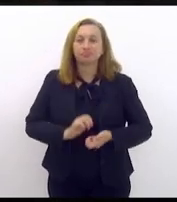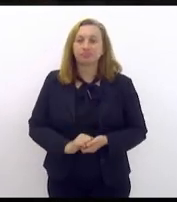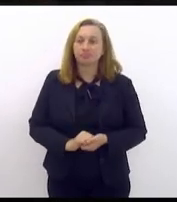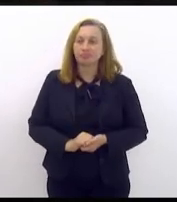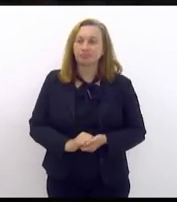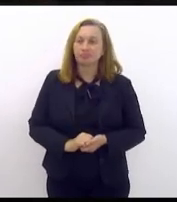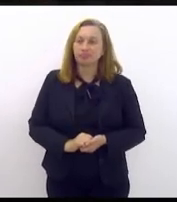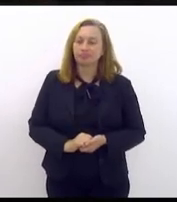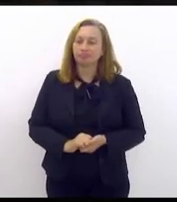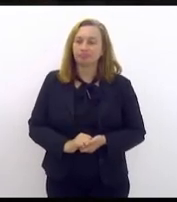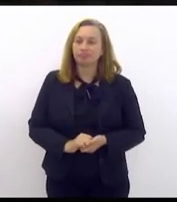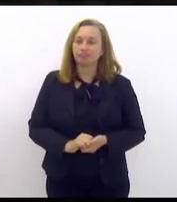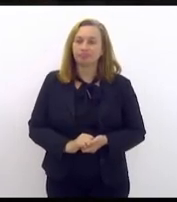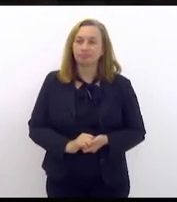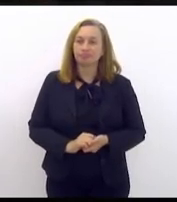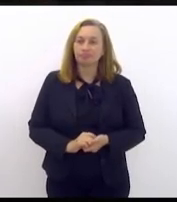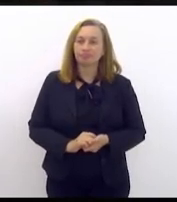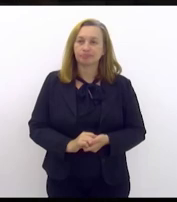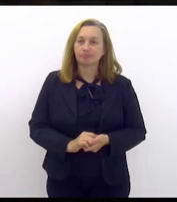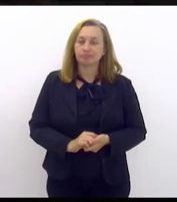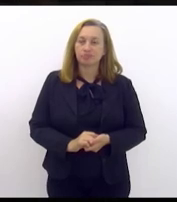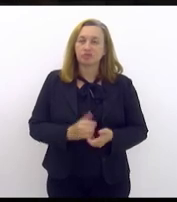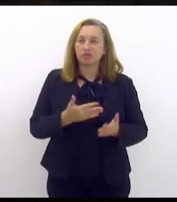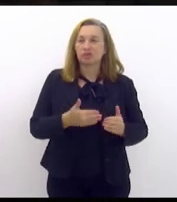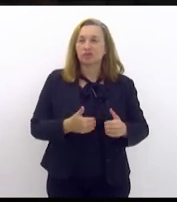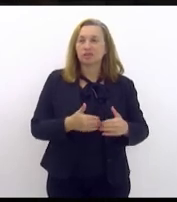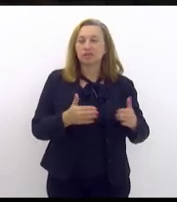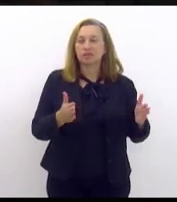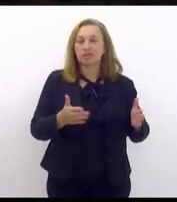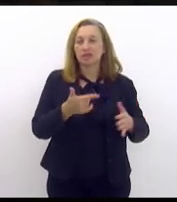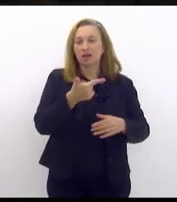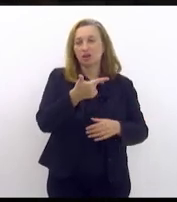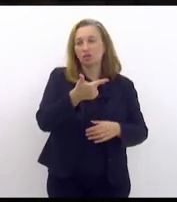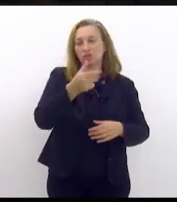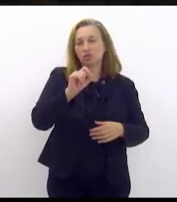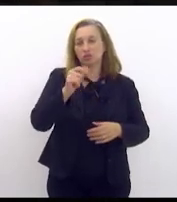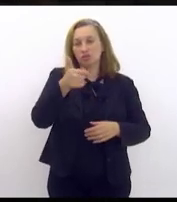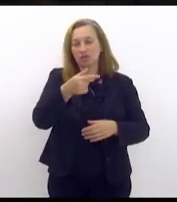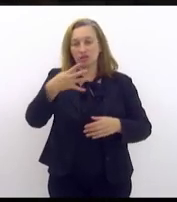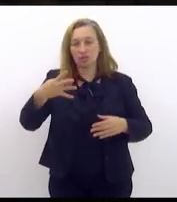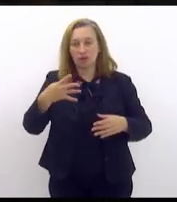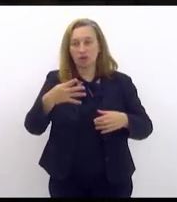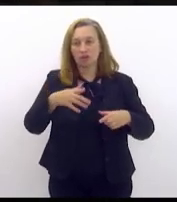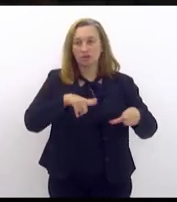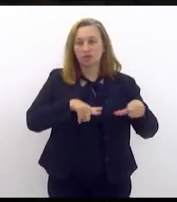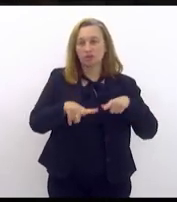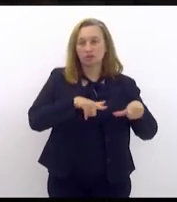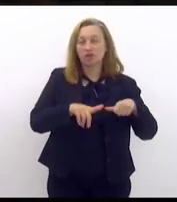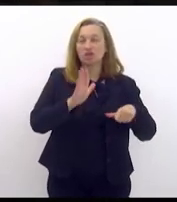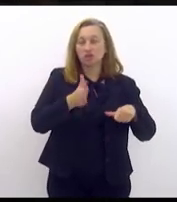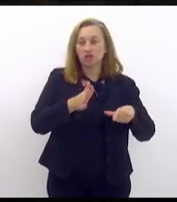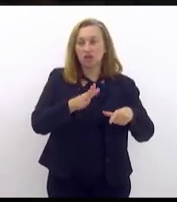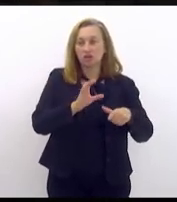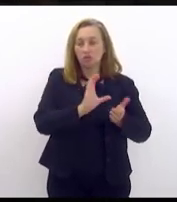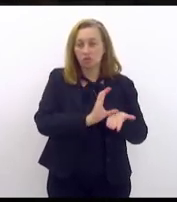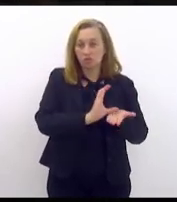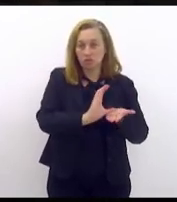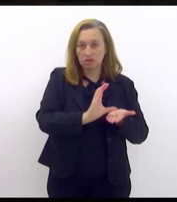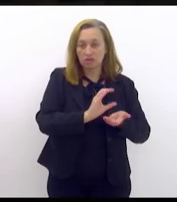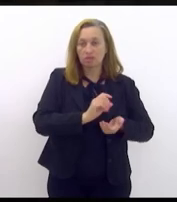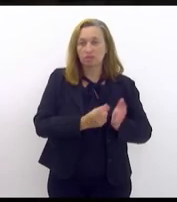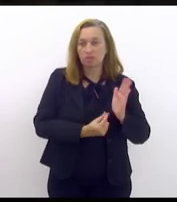que quando abrir o exercício de 2024, já com o orçamento promulgado, o